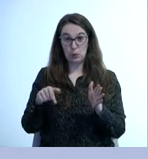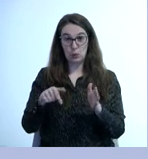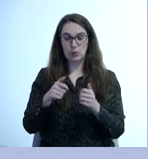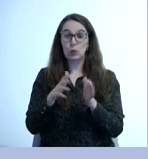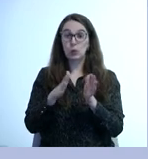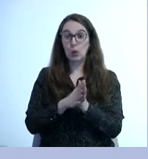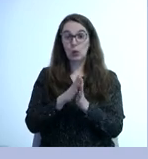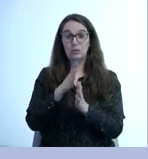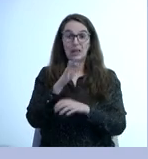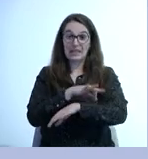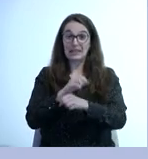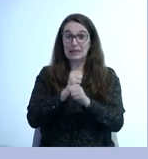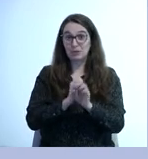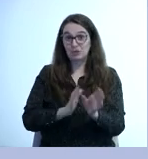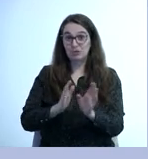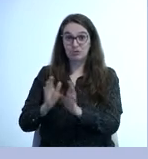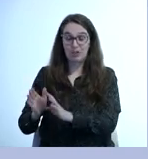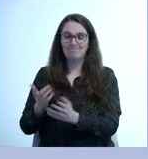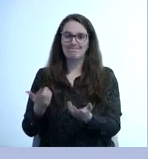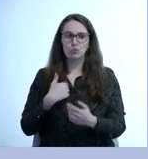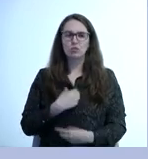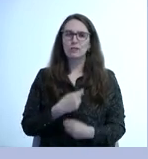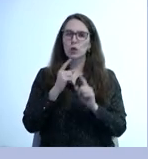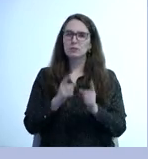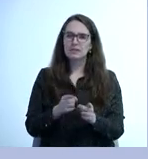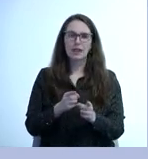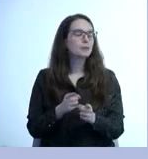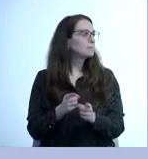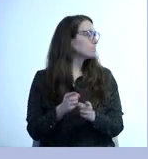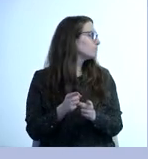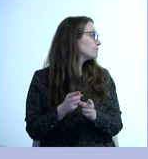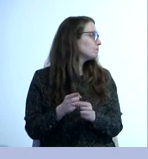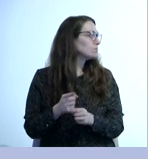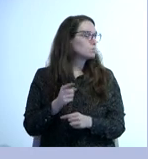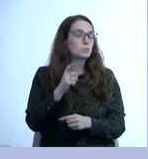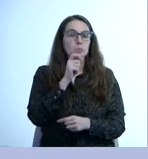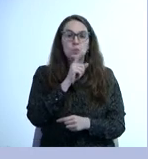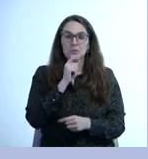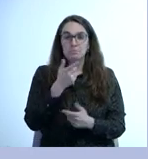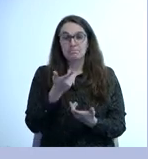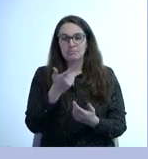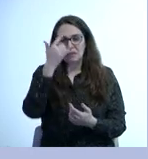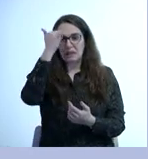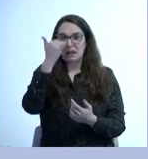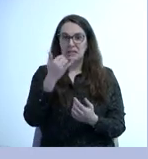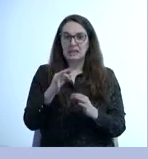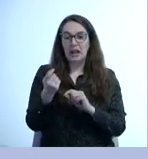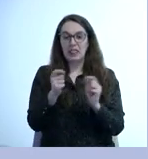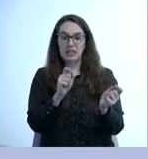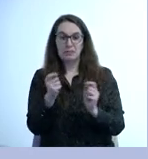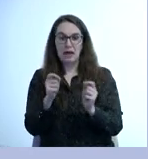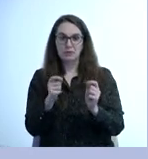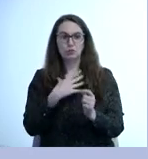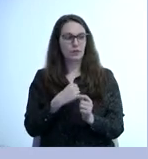é? Eu gostaria de começar, se calhar poderíamos, enfim, a ideia de se criar um debate e,